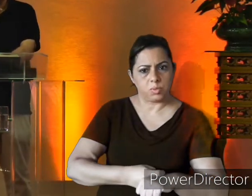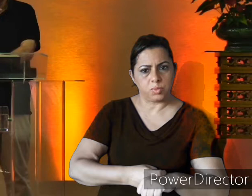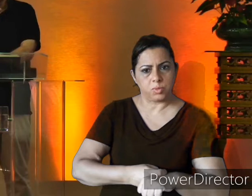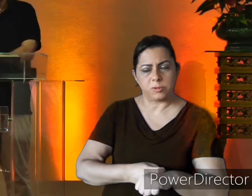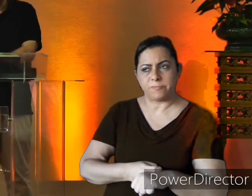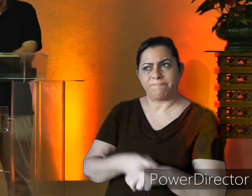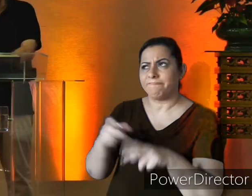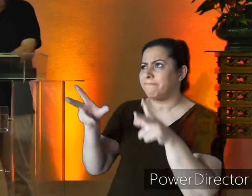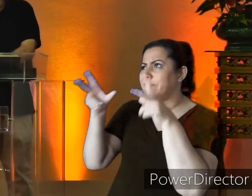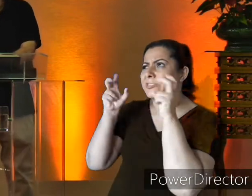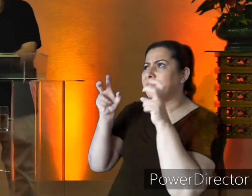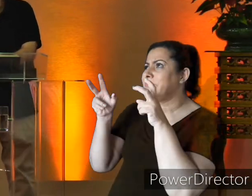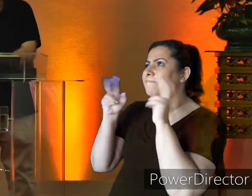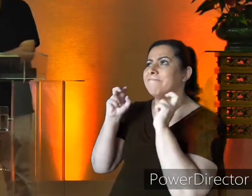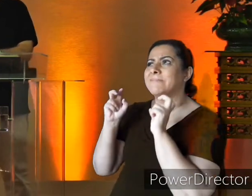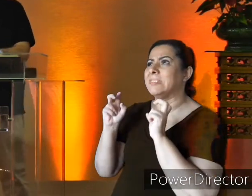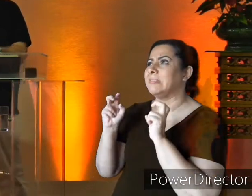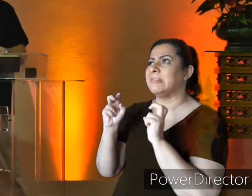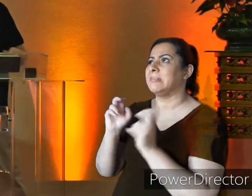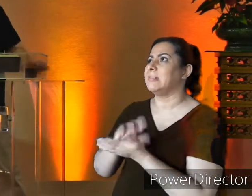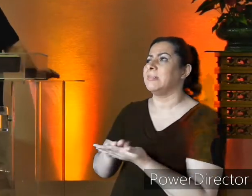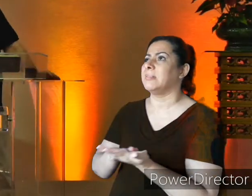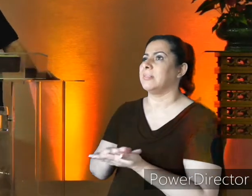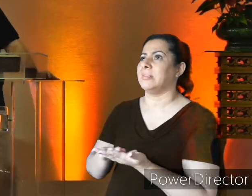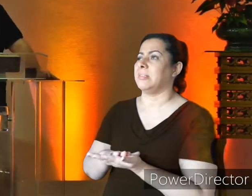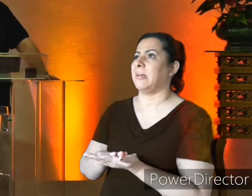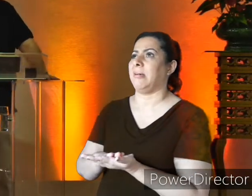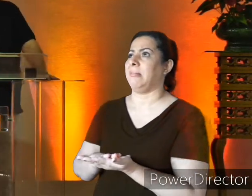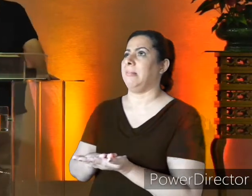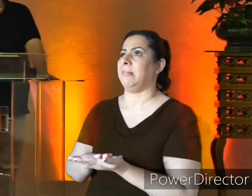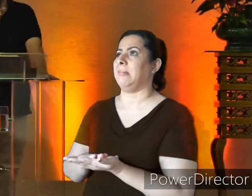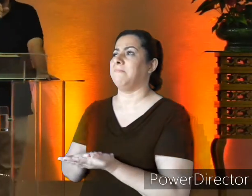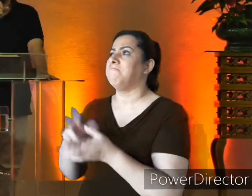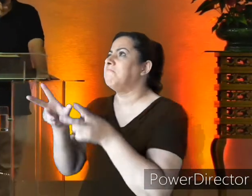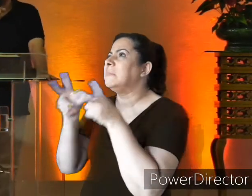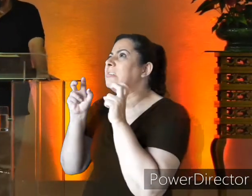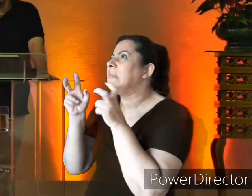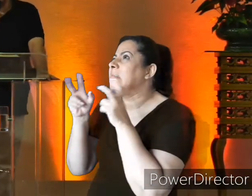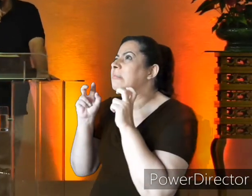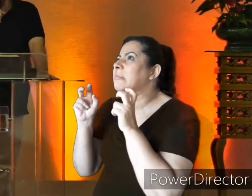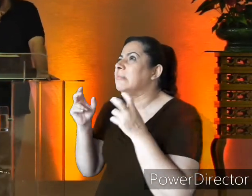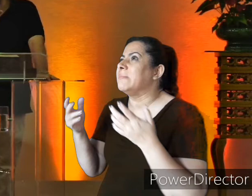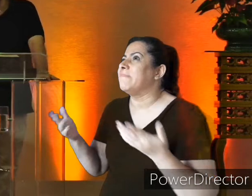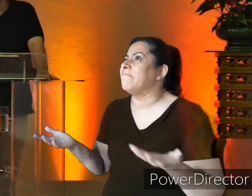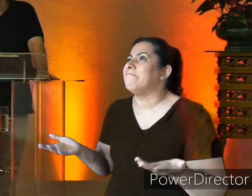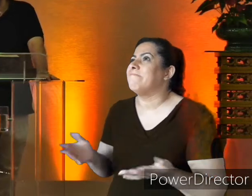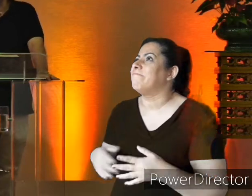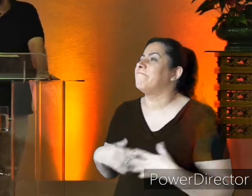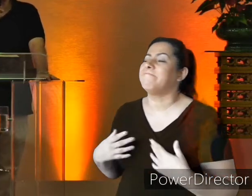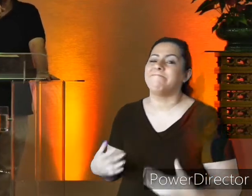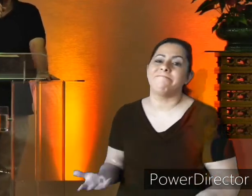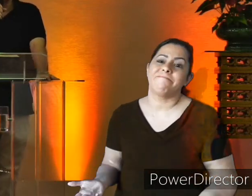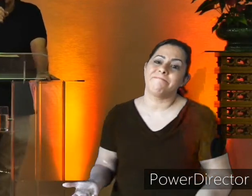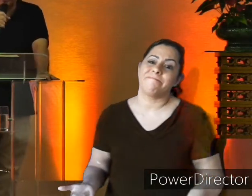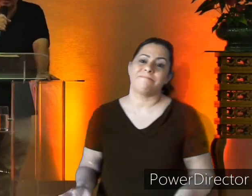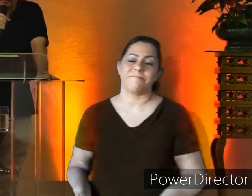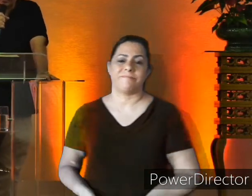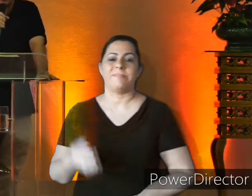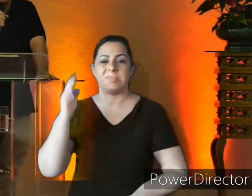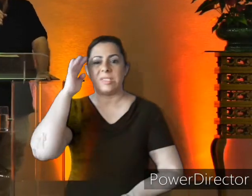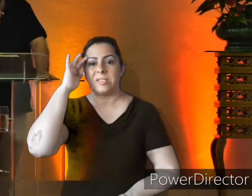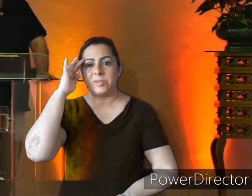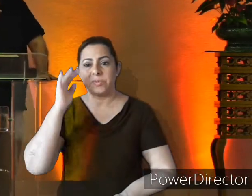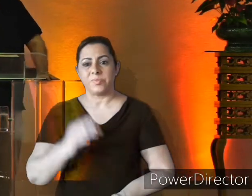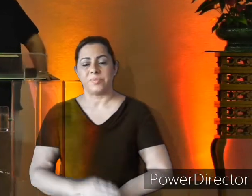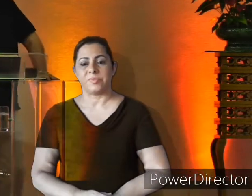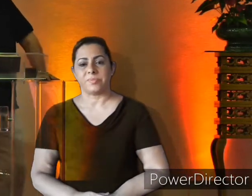Deus. Mas nesse momento, nós vamos orar, nós vamos louvar, nós vamos clamar ao Senhor. E aqueles